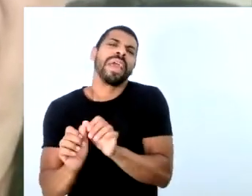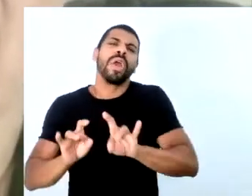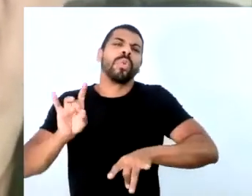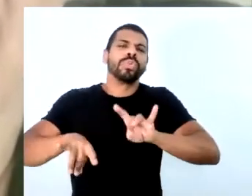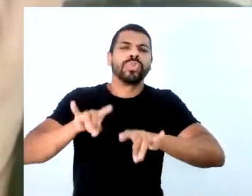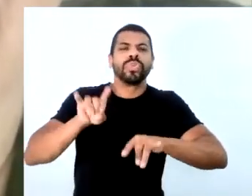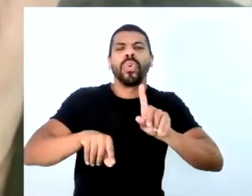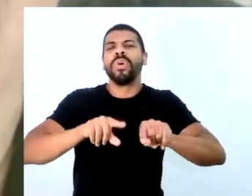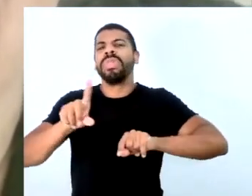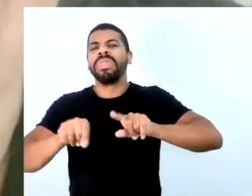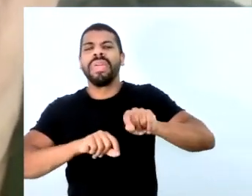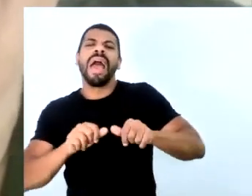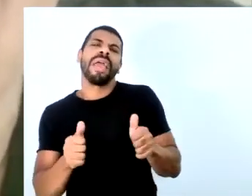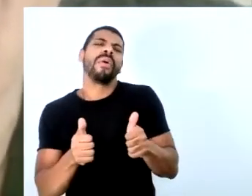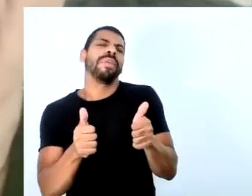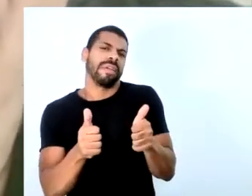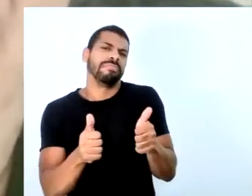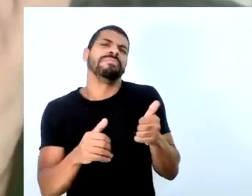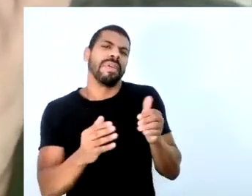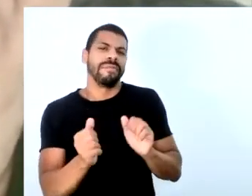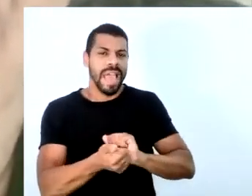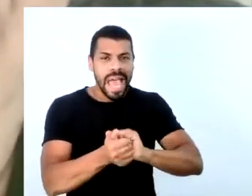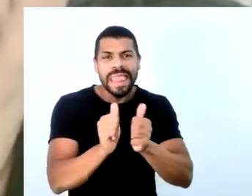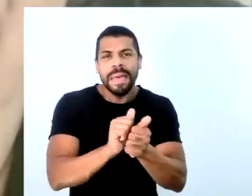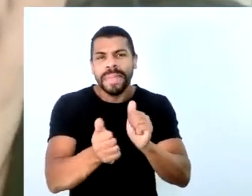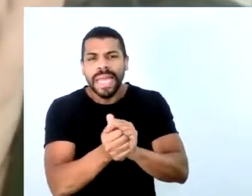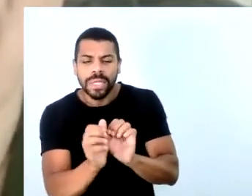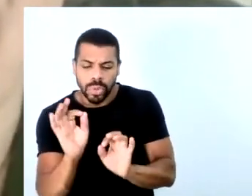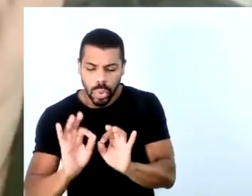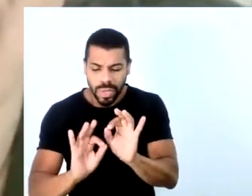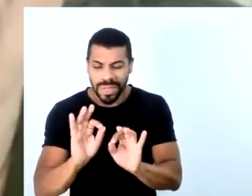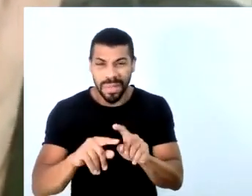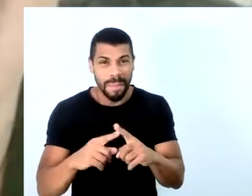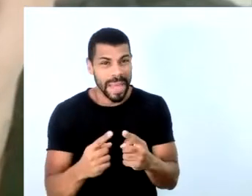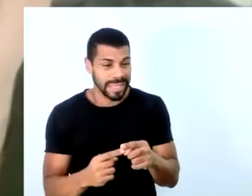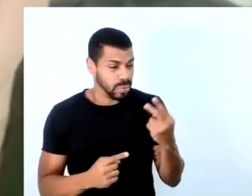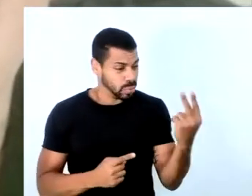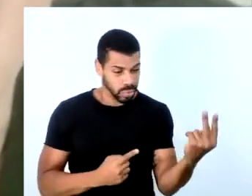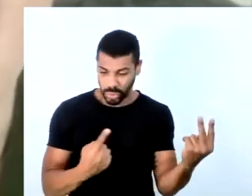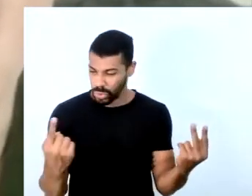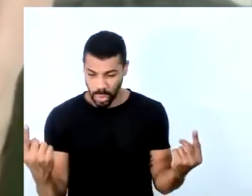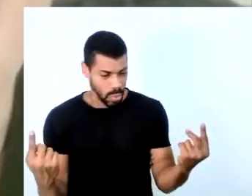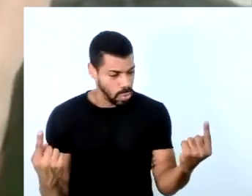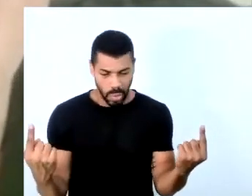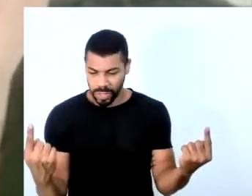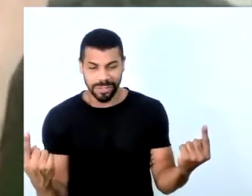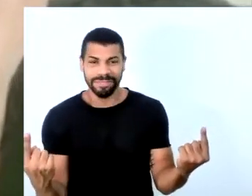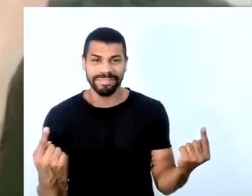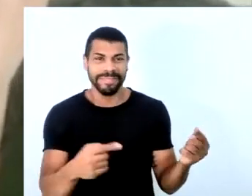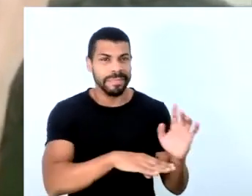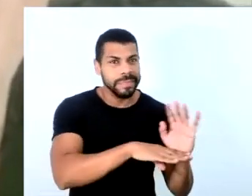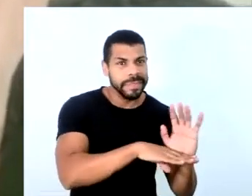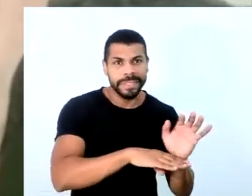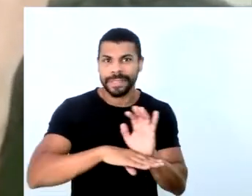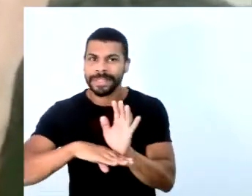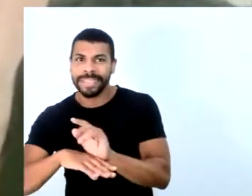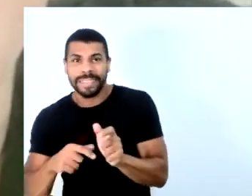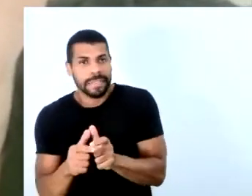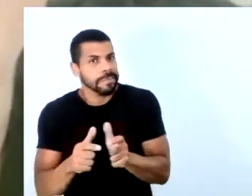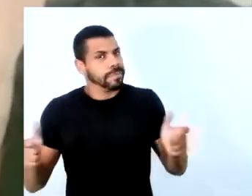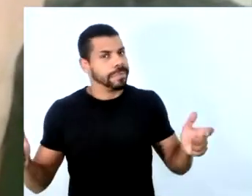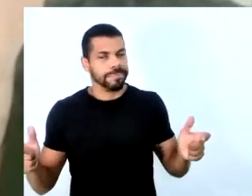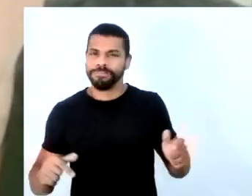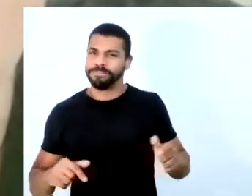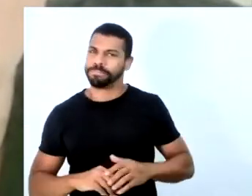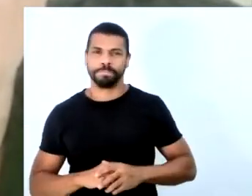aparece um clipe, aparece um curta, aparece uma consultoria, aparece uma aula, que são coisas que você vai se organizando ali para fazer. Mas,